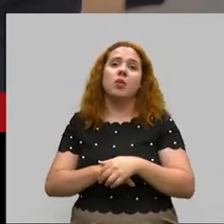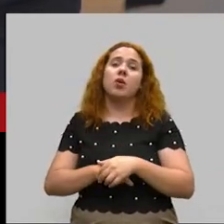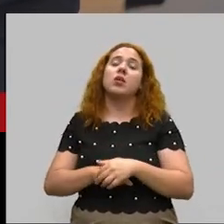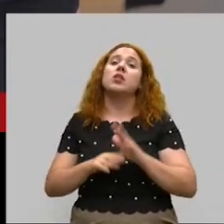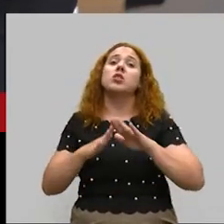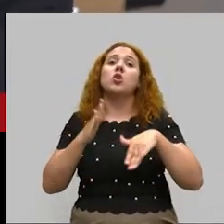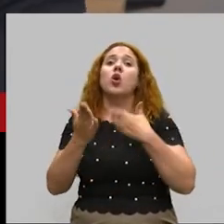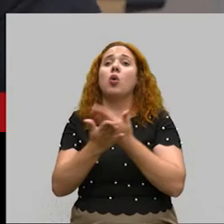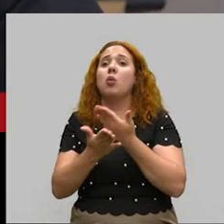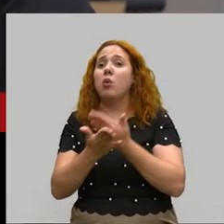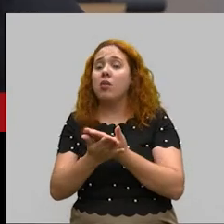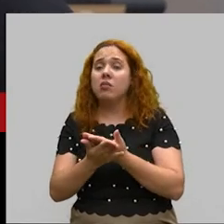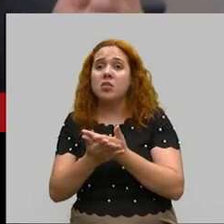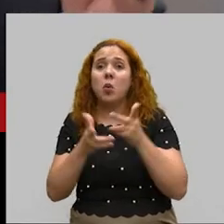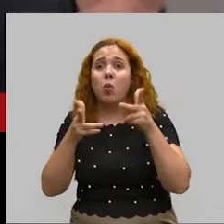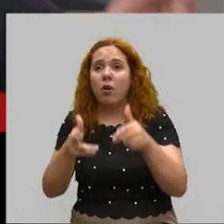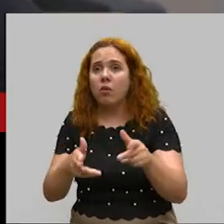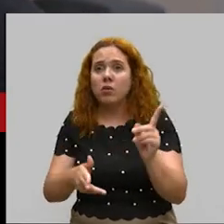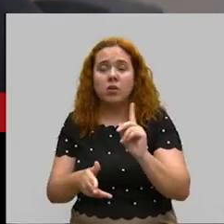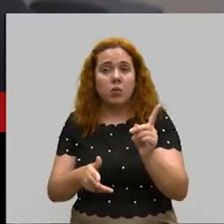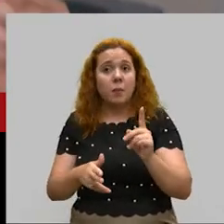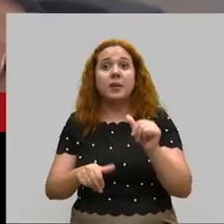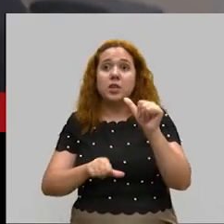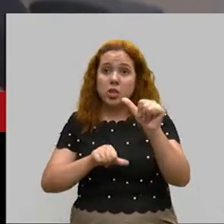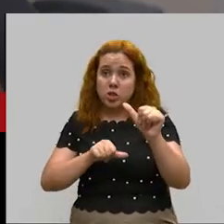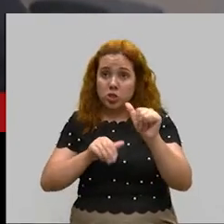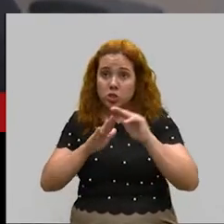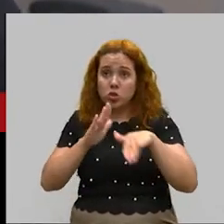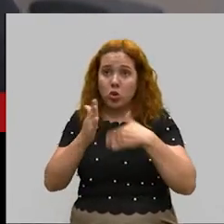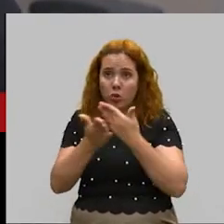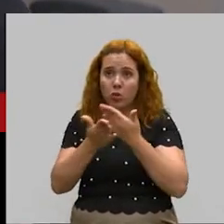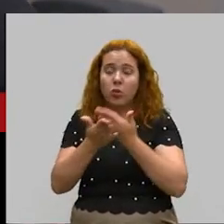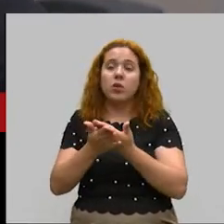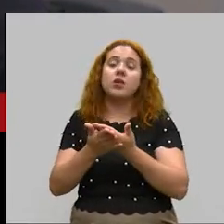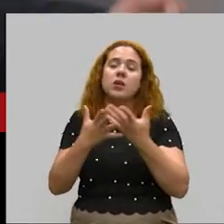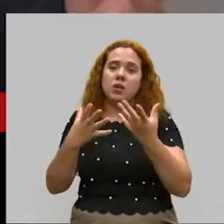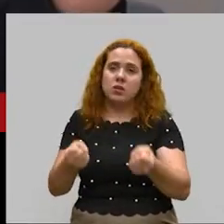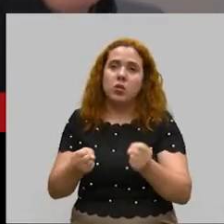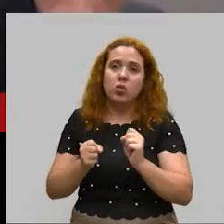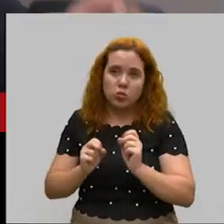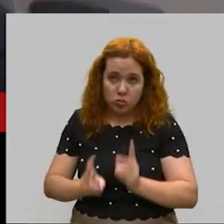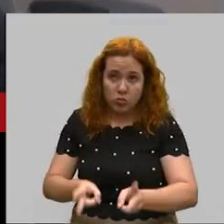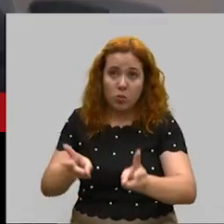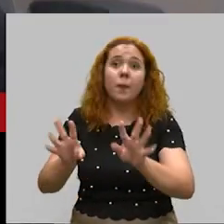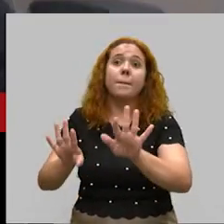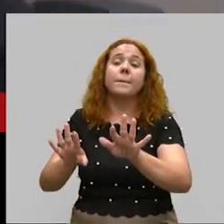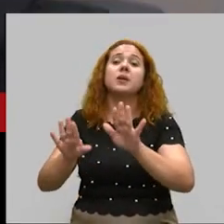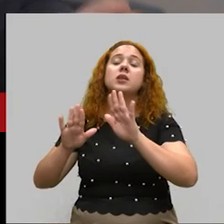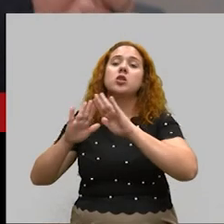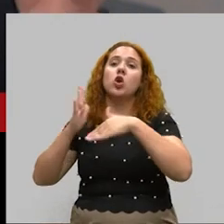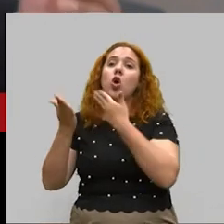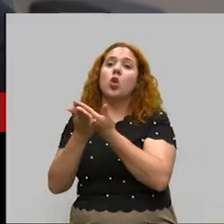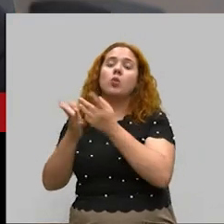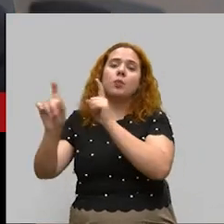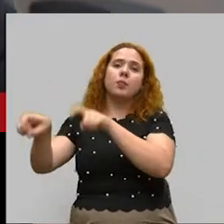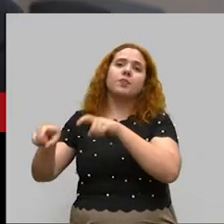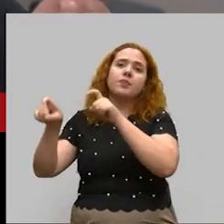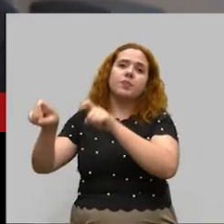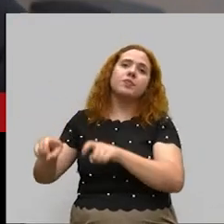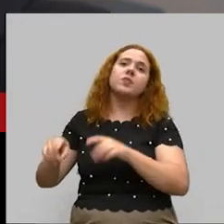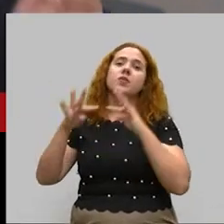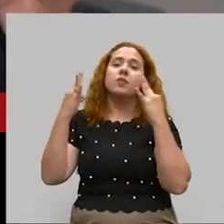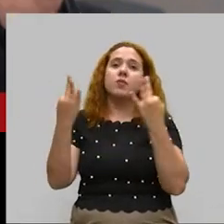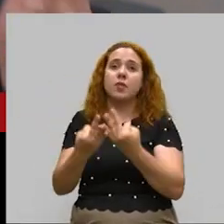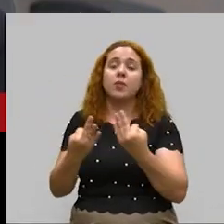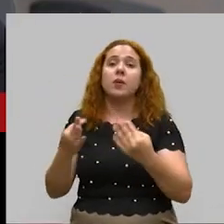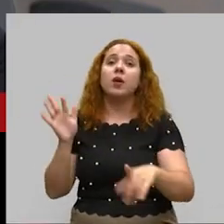funcionam nesse Marco mas as que funcionam que são as escolas família agrícola estão apresentando com celeridade um